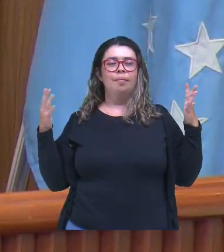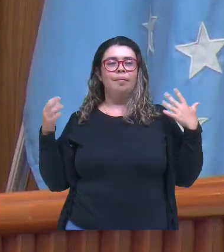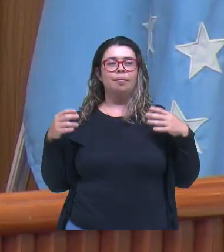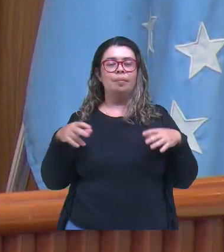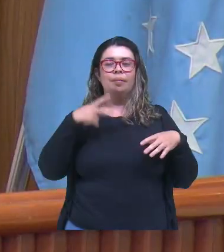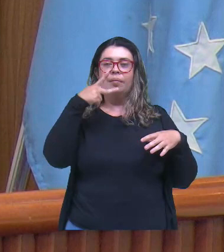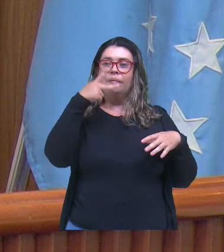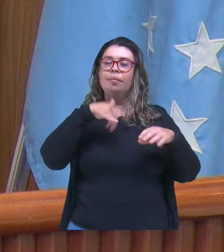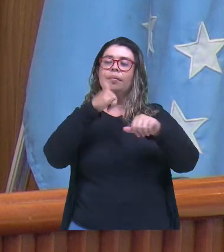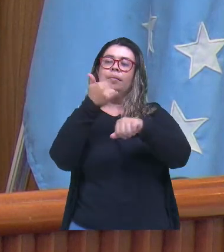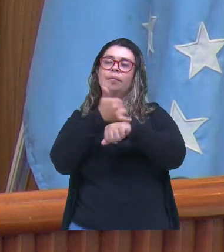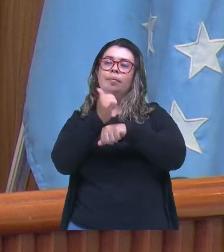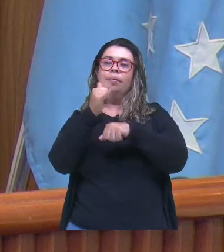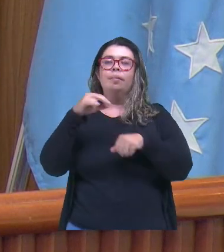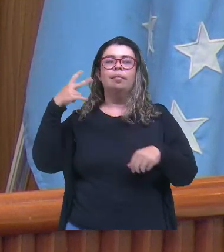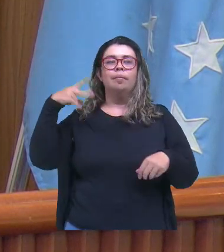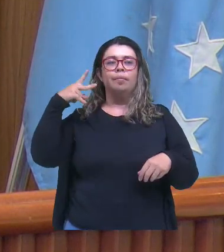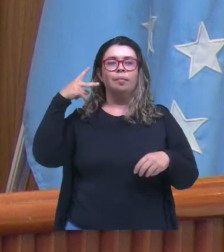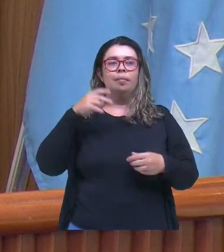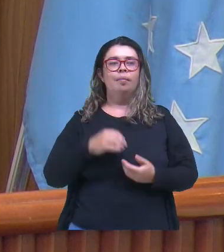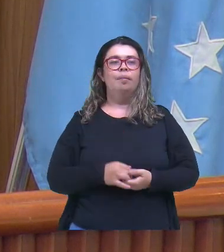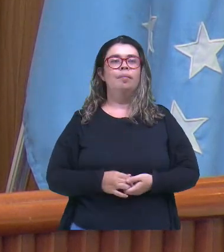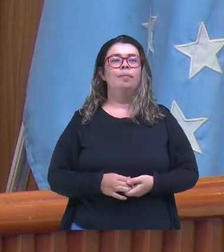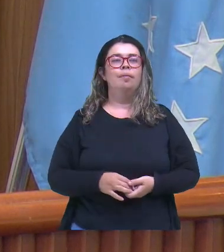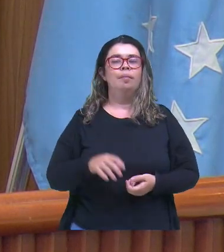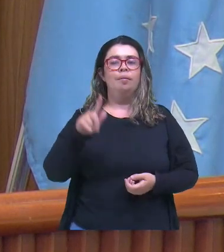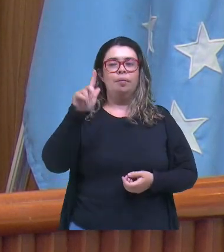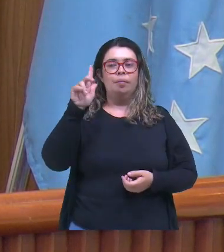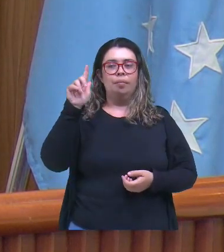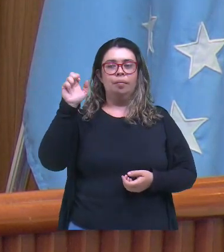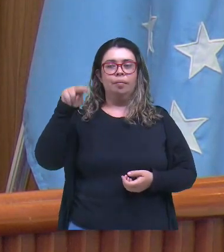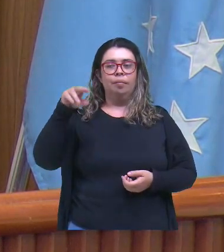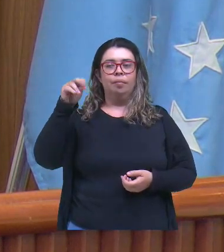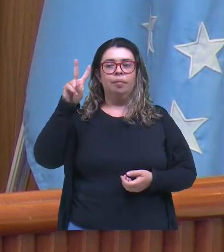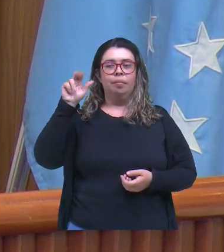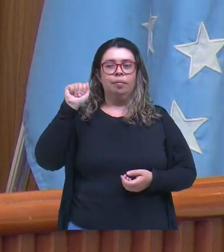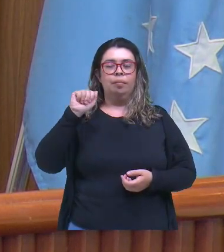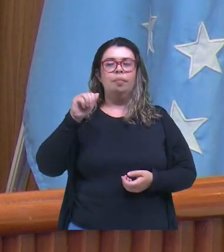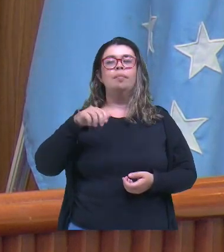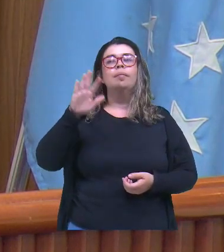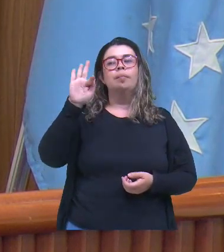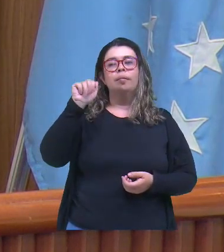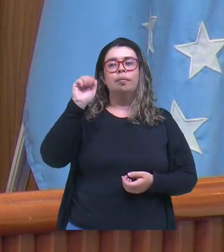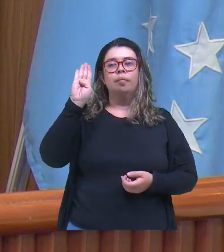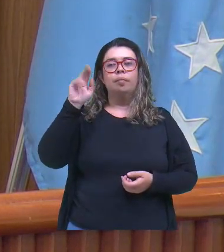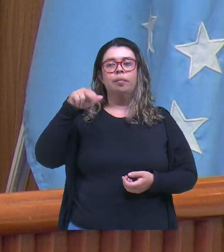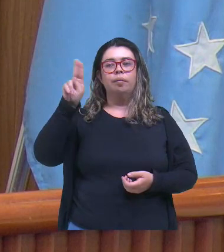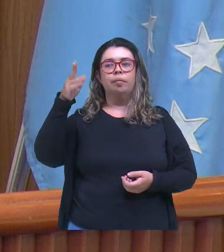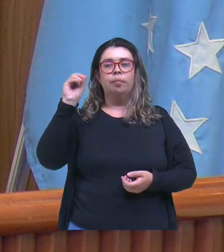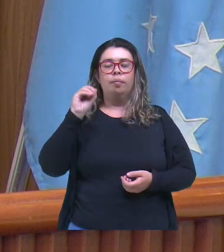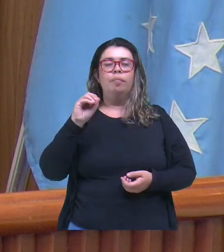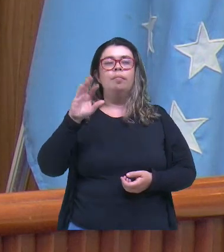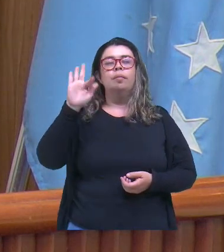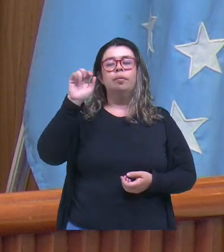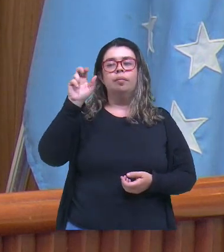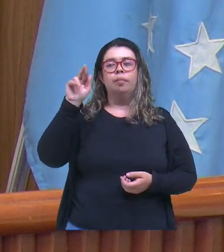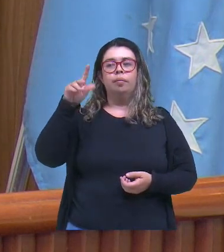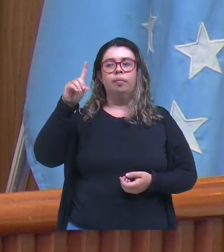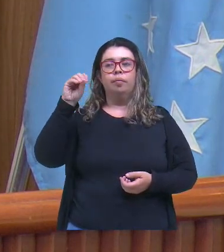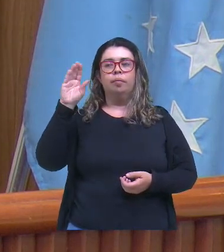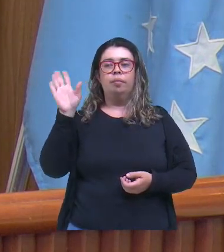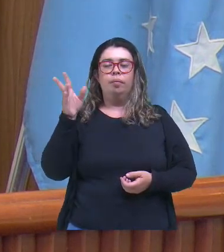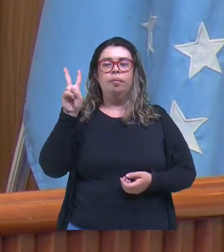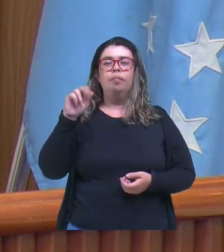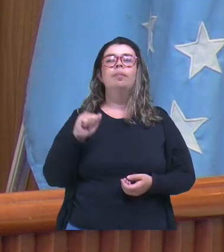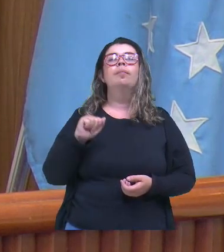Justificaram as ausências os vereadores Dionísio de Gênova Júnior, Fábio Alex Nunes, Fernando Augusto Vieira de Souza, Rogério Garcia